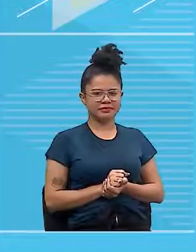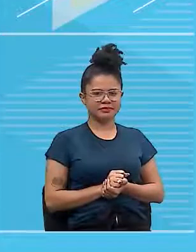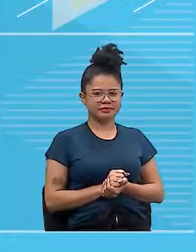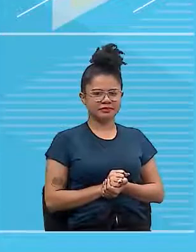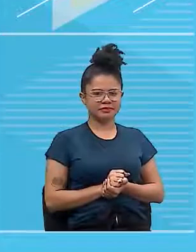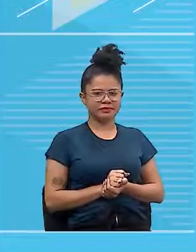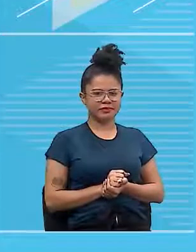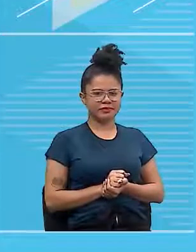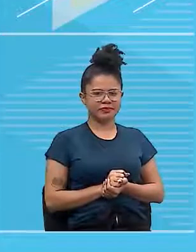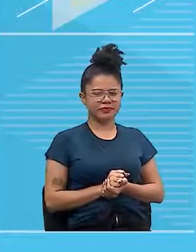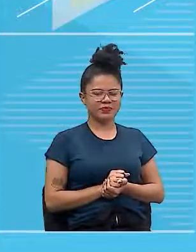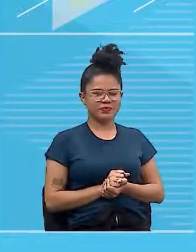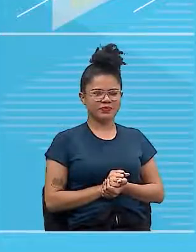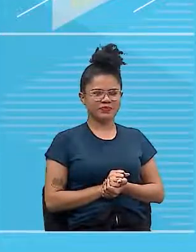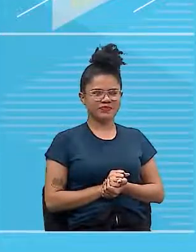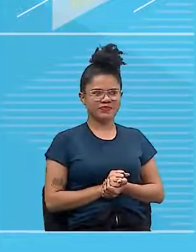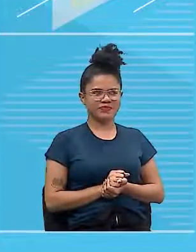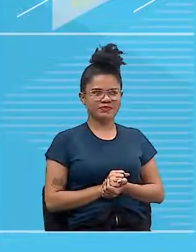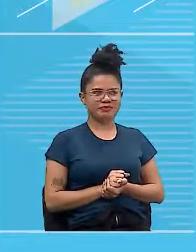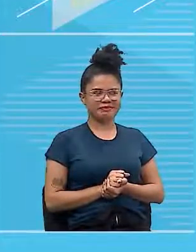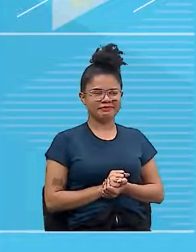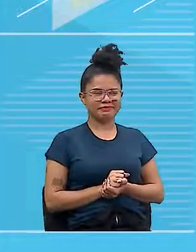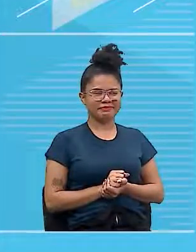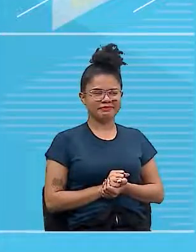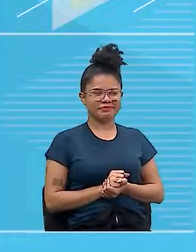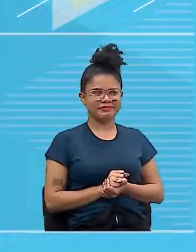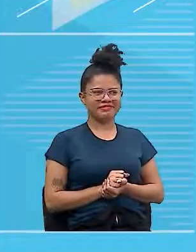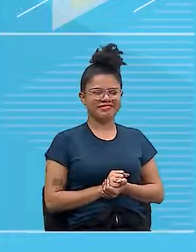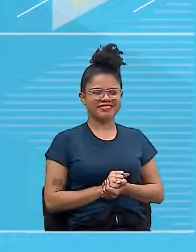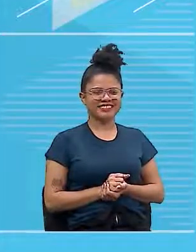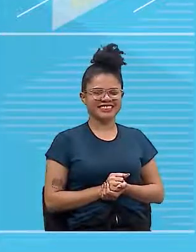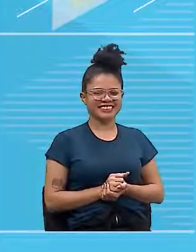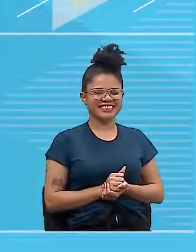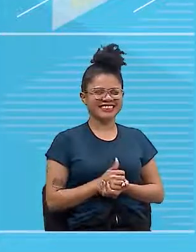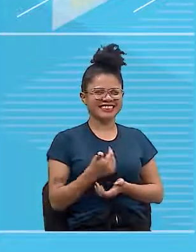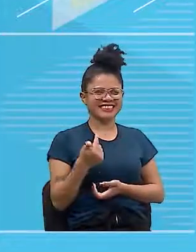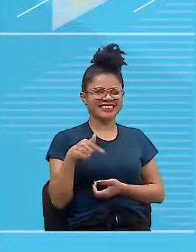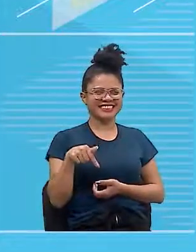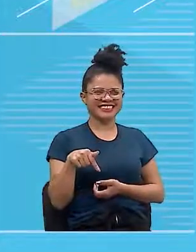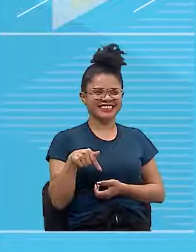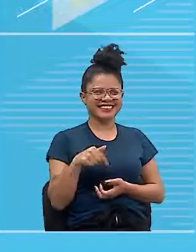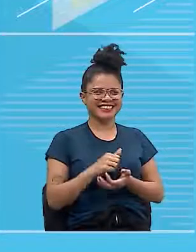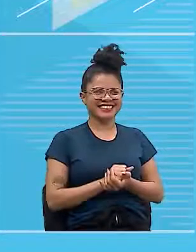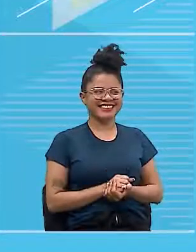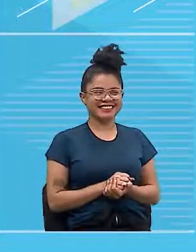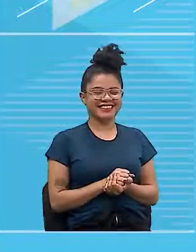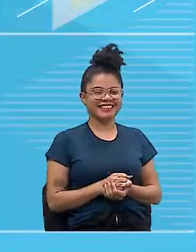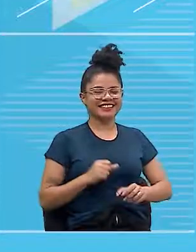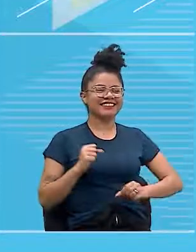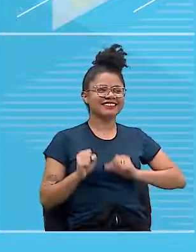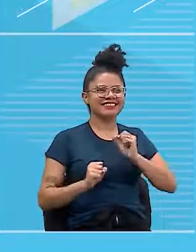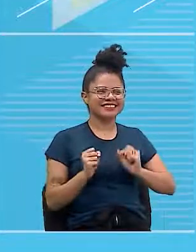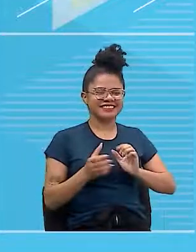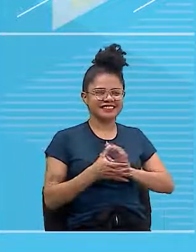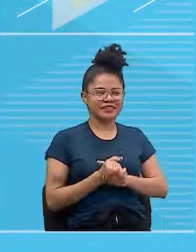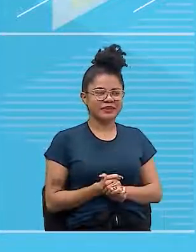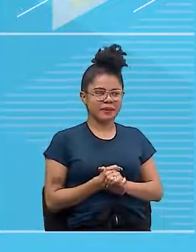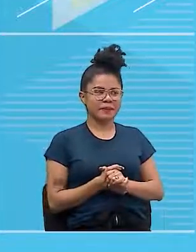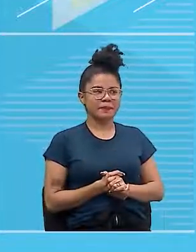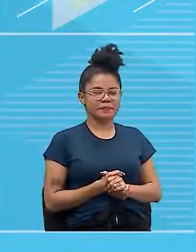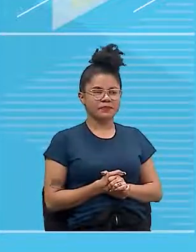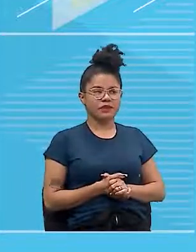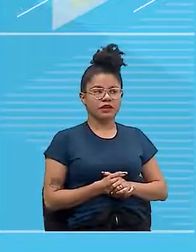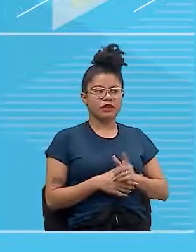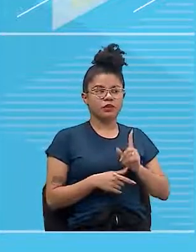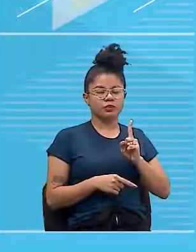e vai produzir 17 quilos de aulas de energia que é isso gente é na verdade